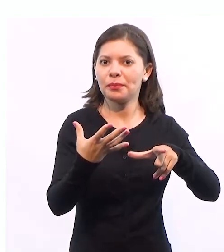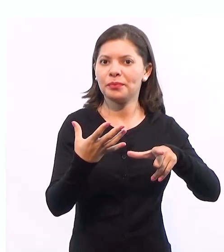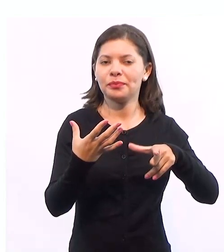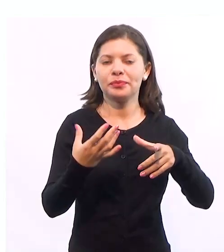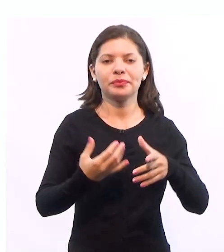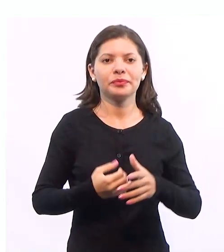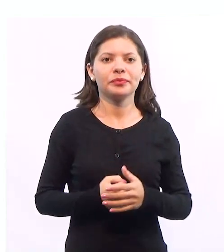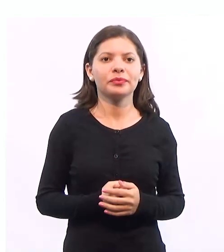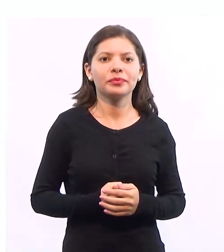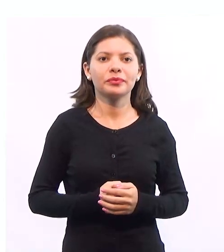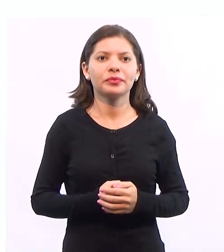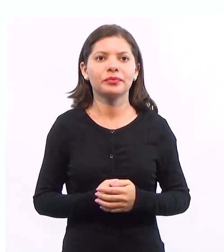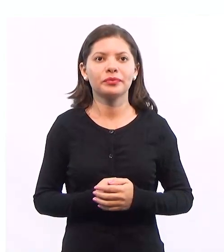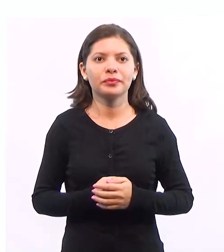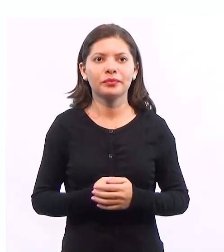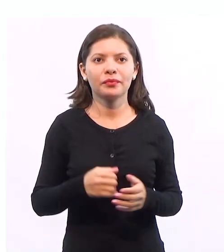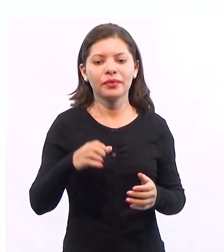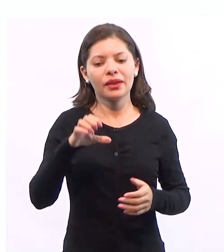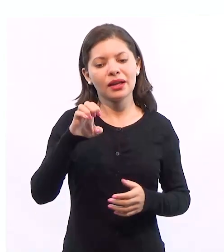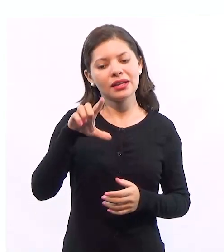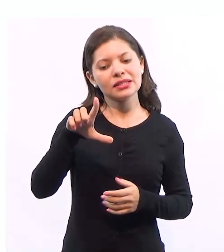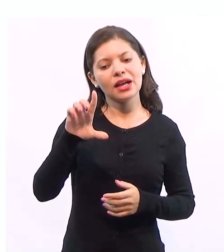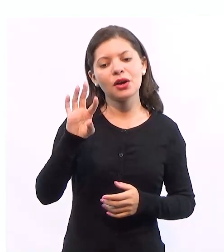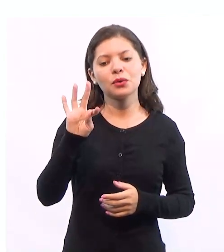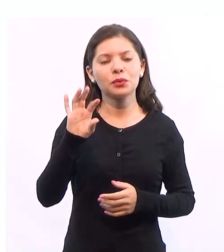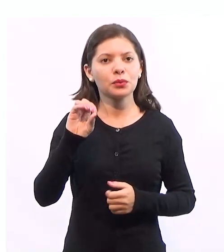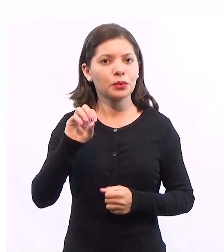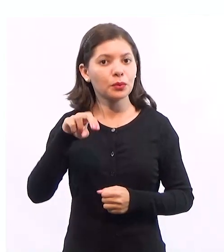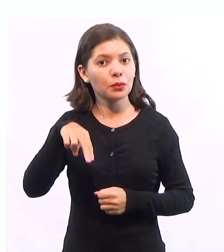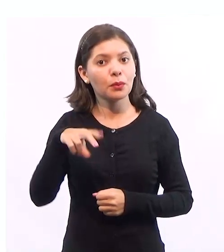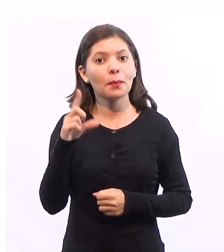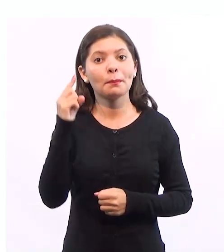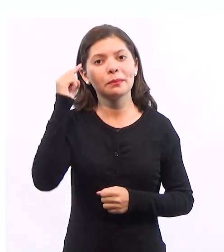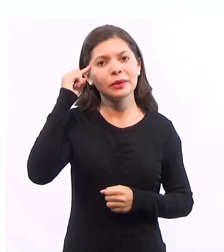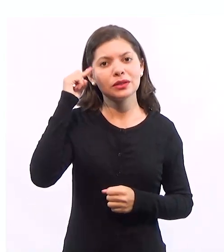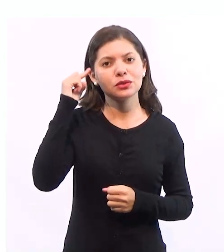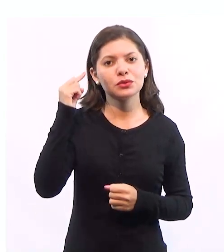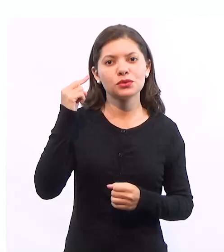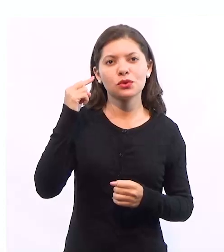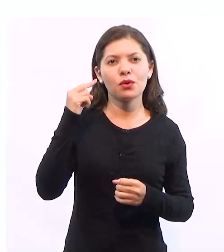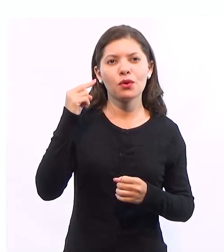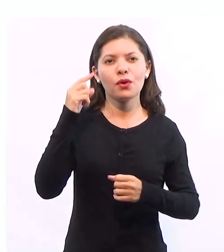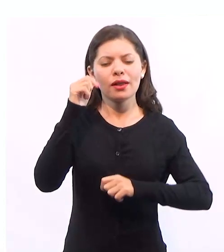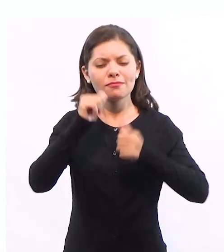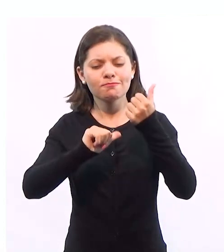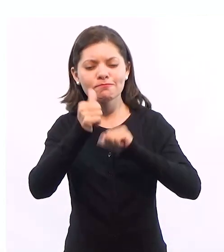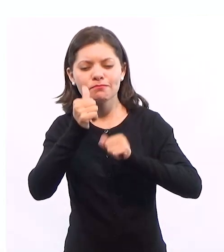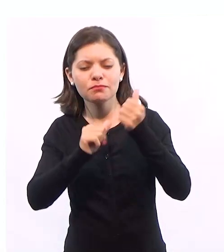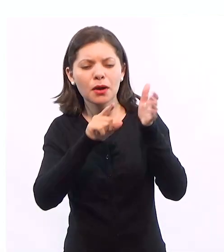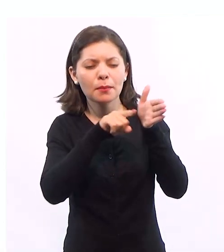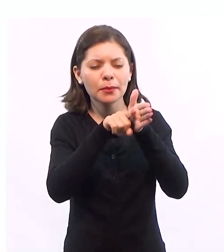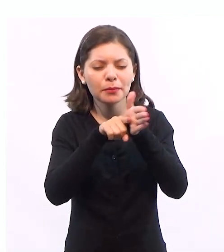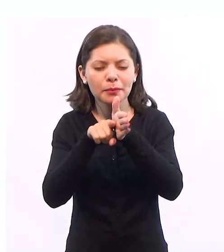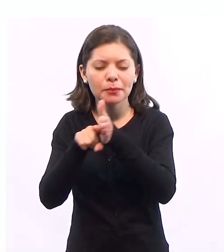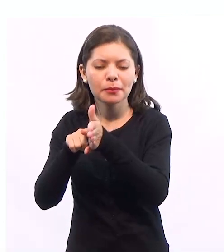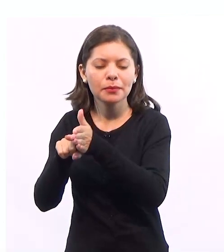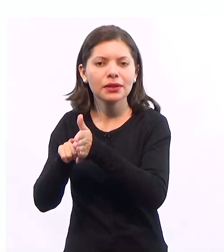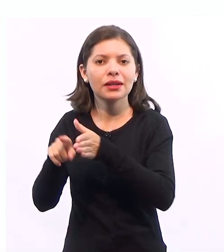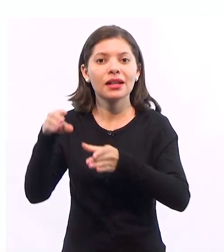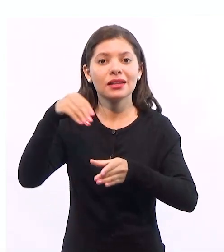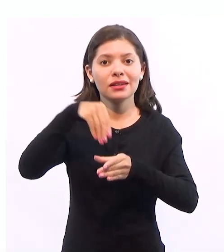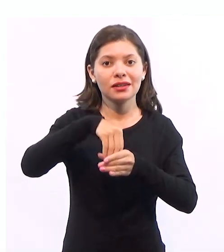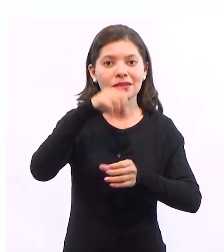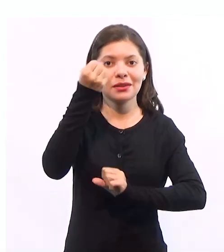pensava nisso? Não, mas Elton Mayo, por meio do seu estudo, pensou, né? Porque ele fez uma pesquisa dentro dessa fábrica